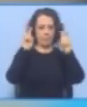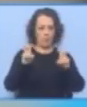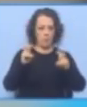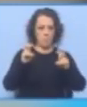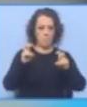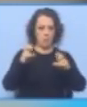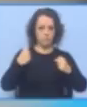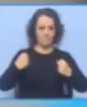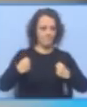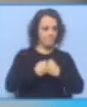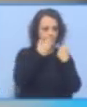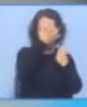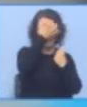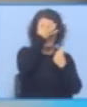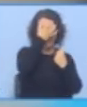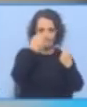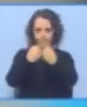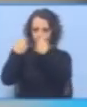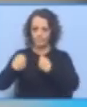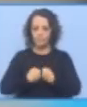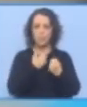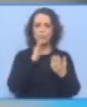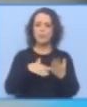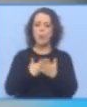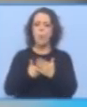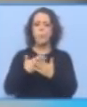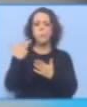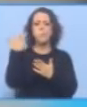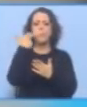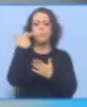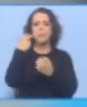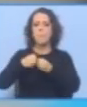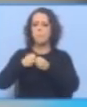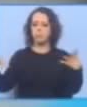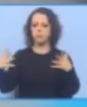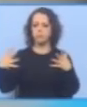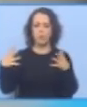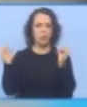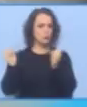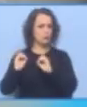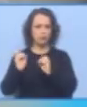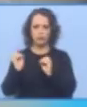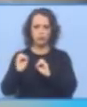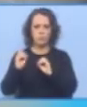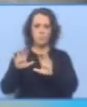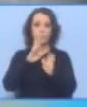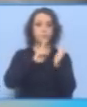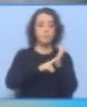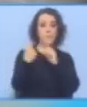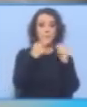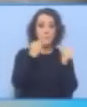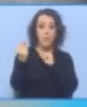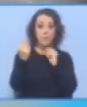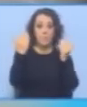onda de movimentações mais populistas, deixe-me chamar assim, mas quando há de facto o debate e a informação